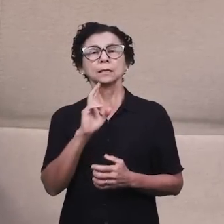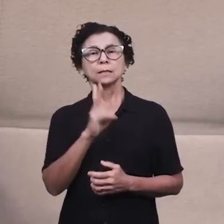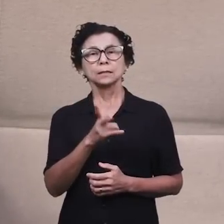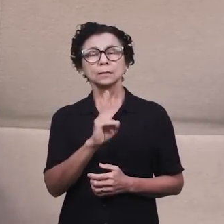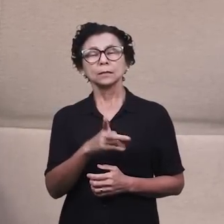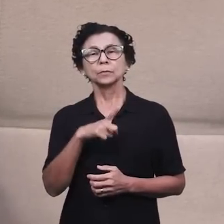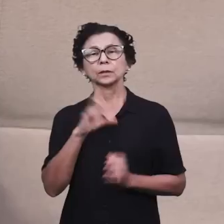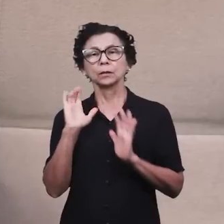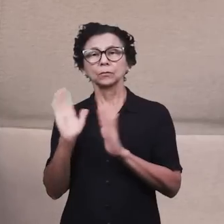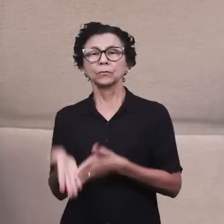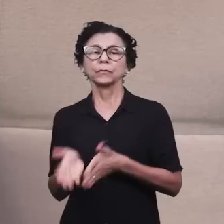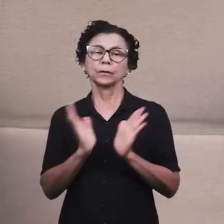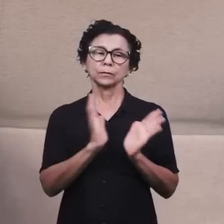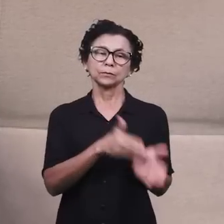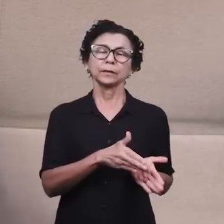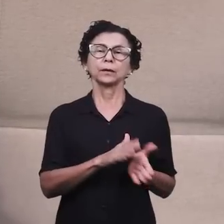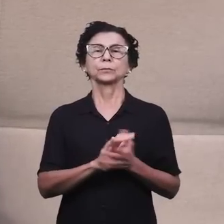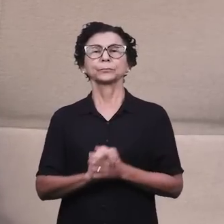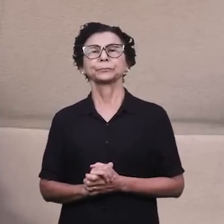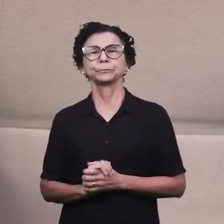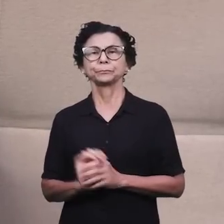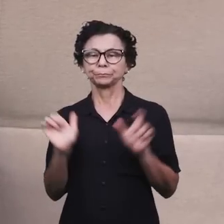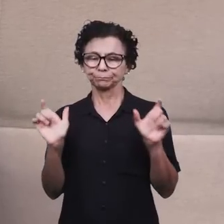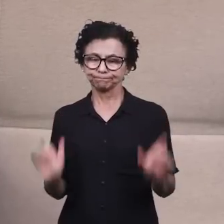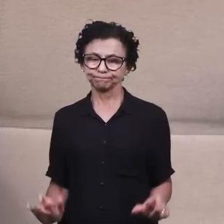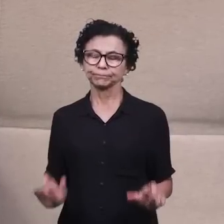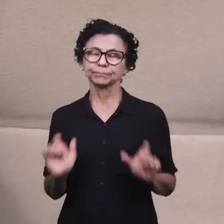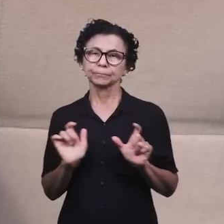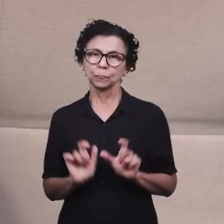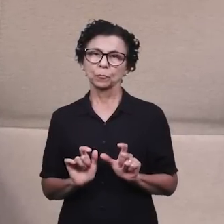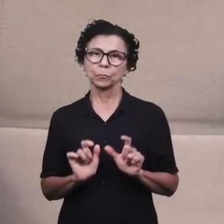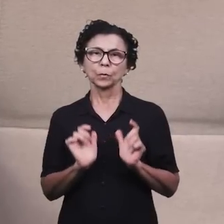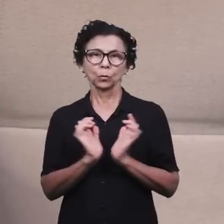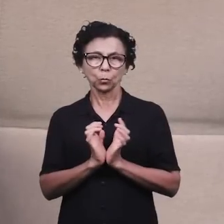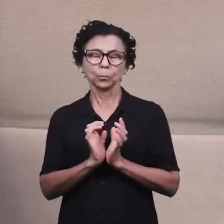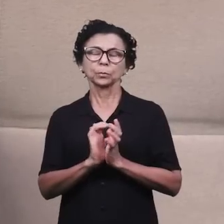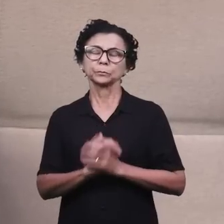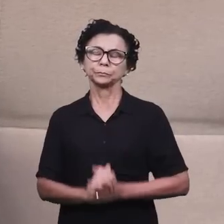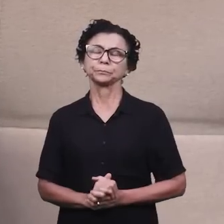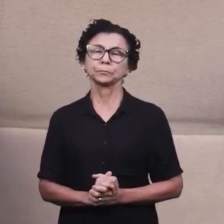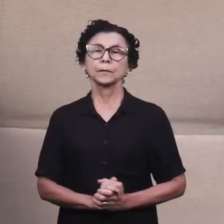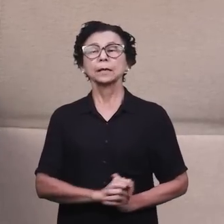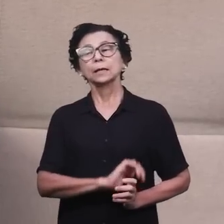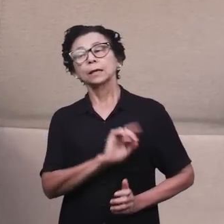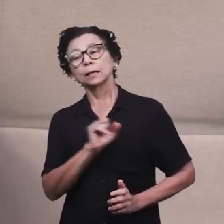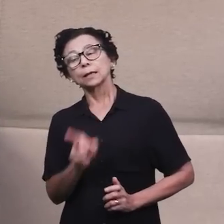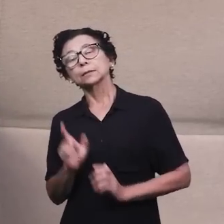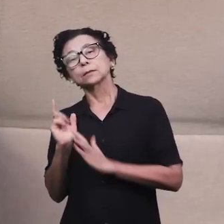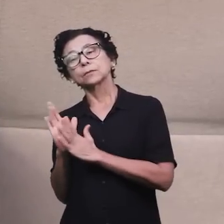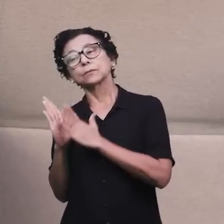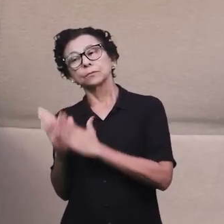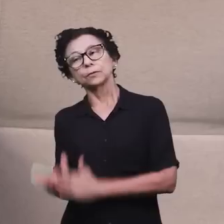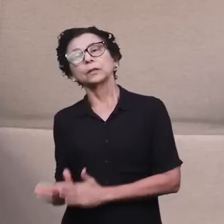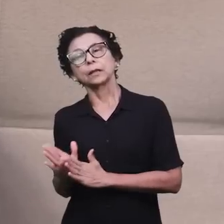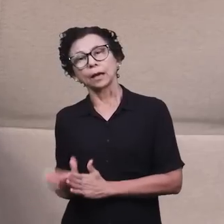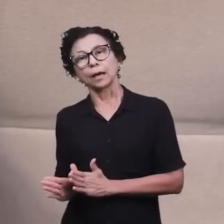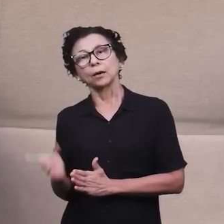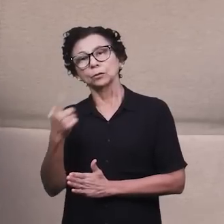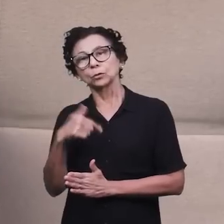feminino, Marta, Maria, temos Raquel, Lia, porque há sempre uma preocupação de Deus em que o homem